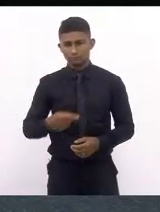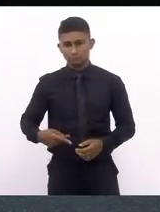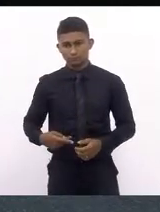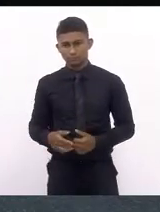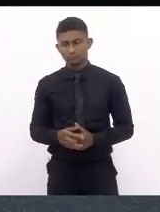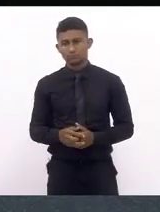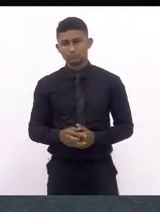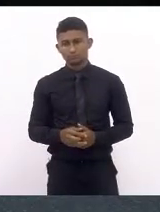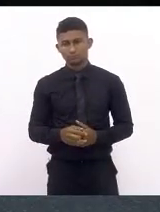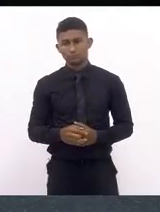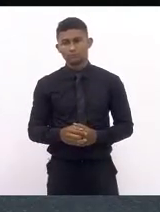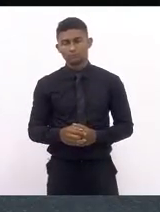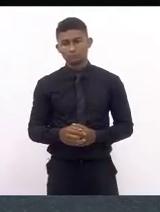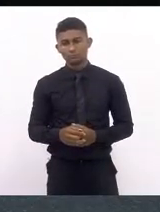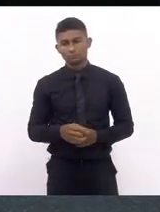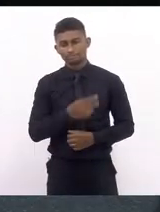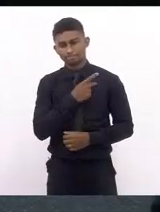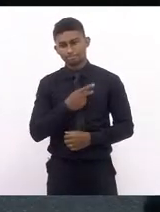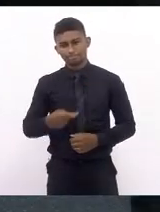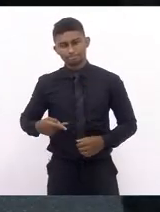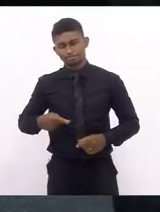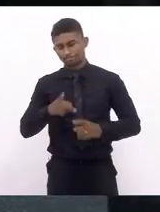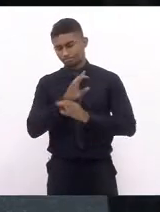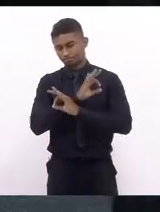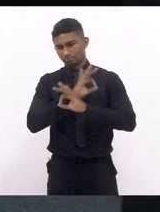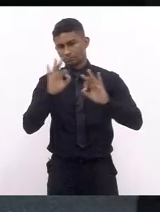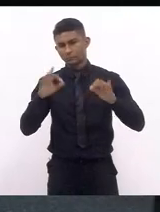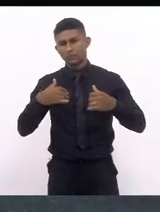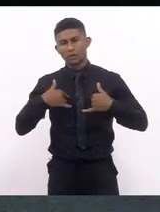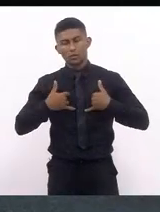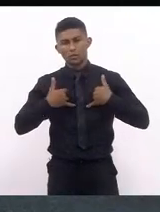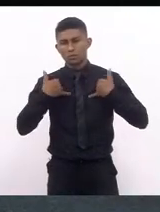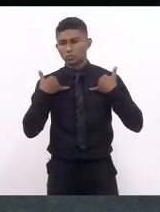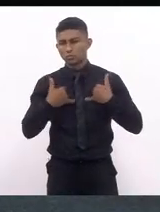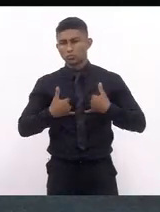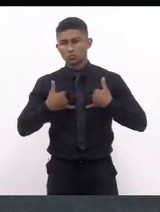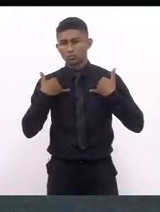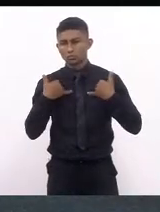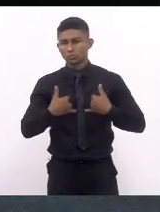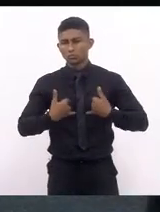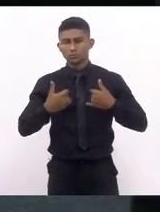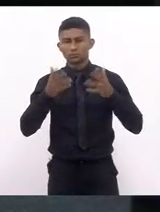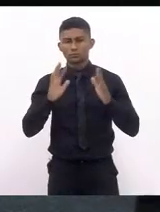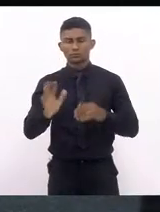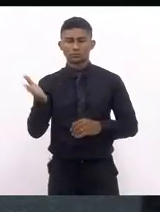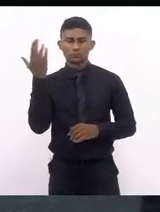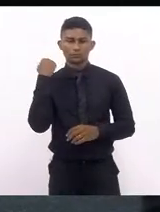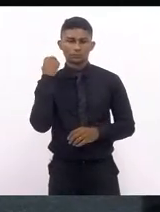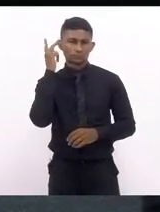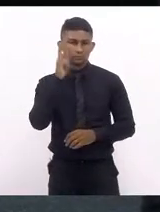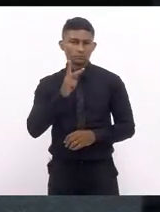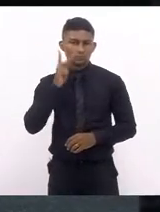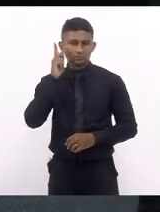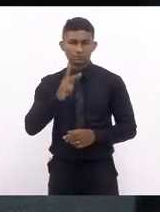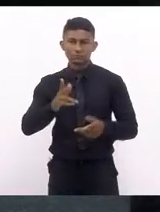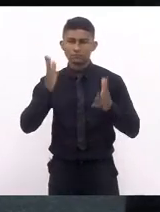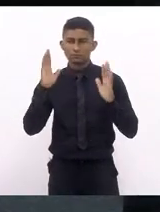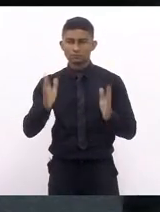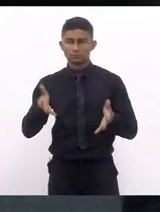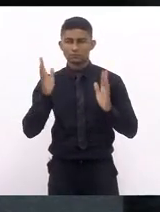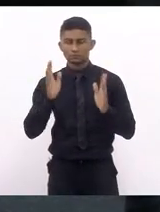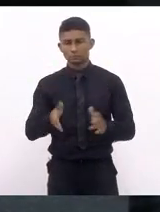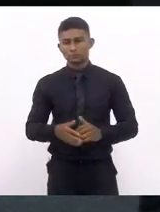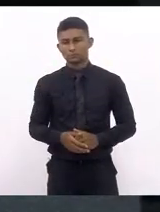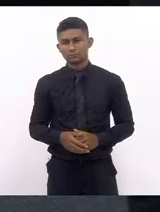esse excelente presidente que eu tenho orgulho Eu já fui Vereador três vezes já foi